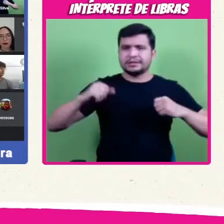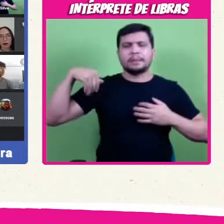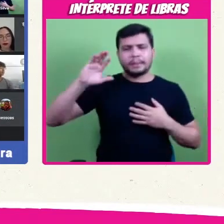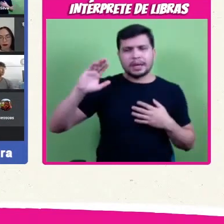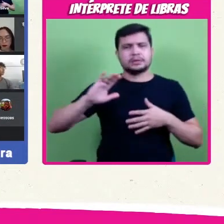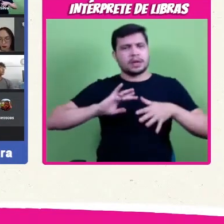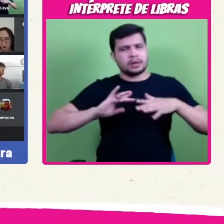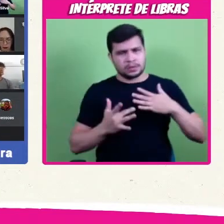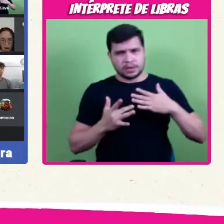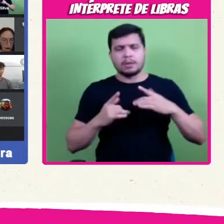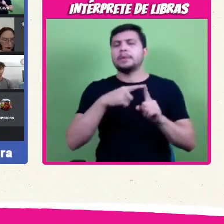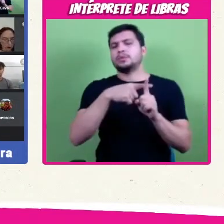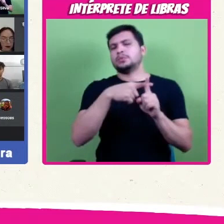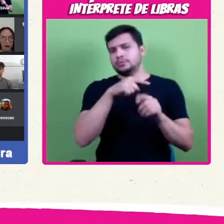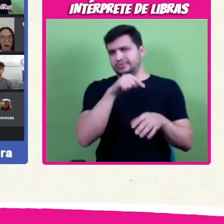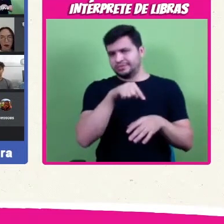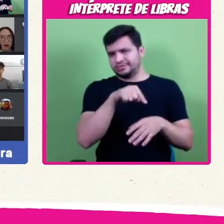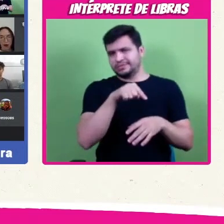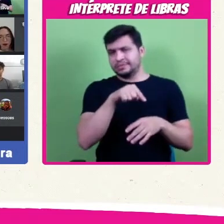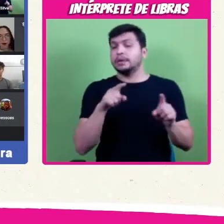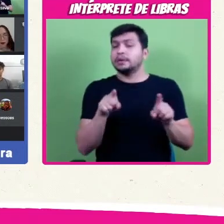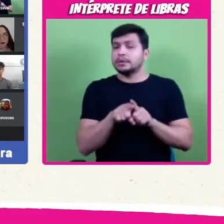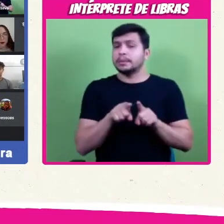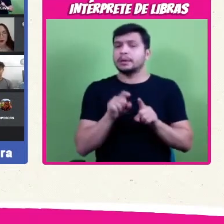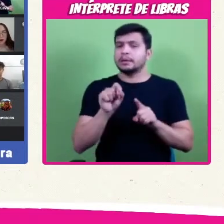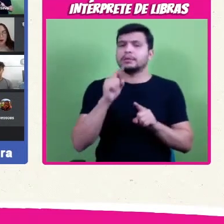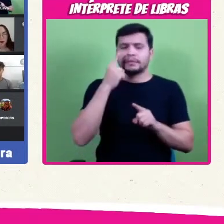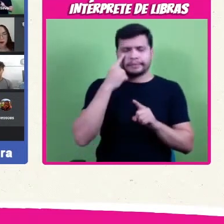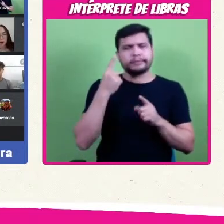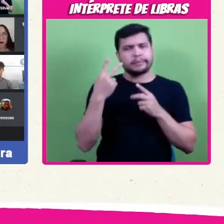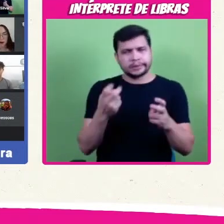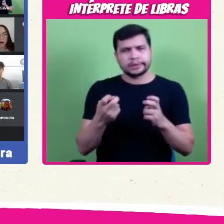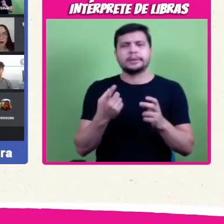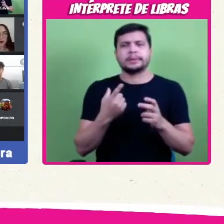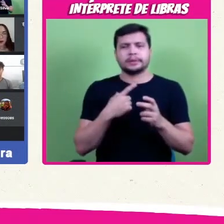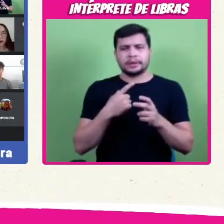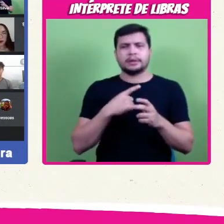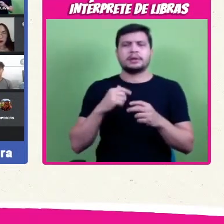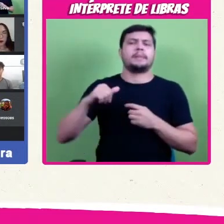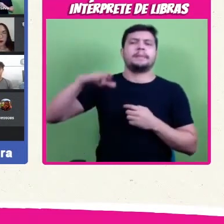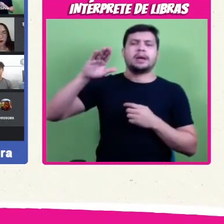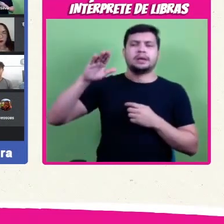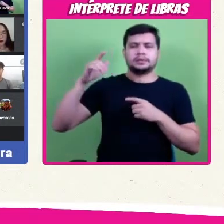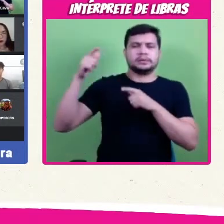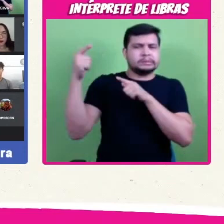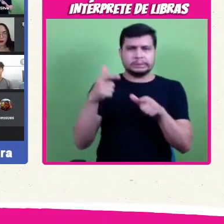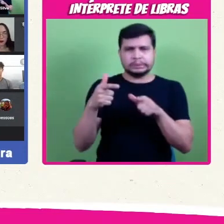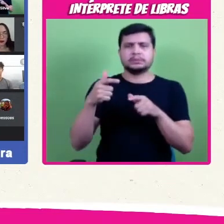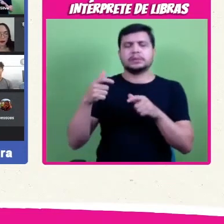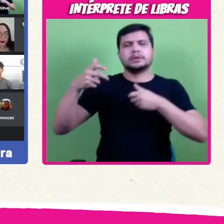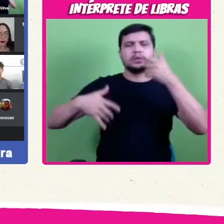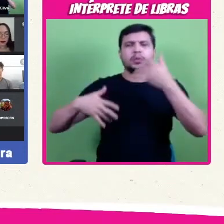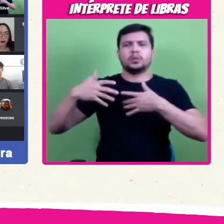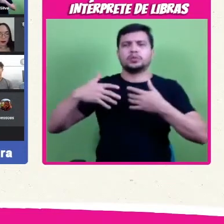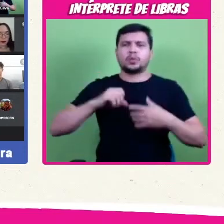positivo, né? Mas também a gente vê um aumento do hate, né? Dos discursos de ódio na rede